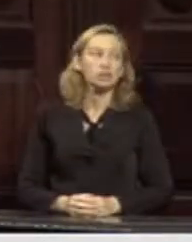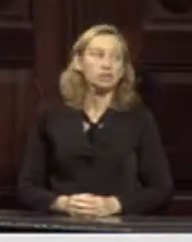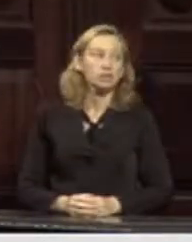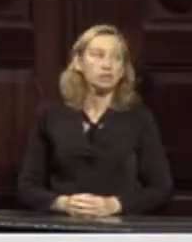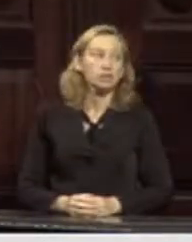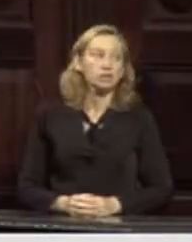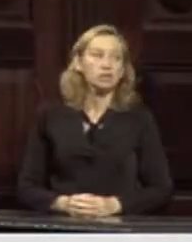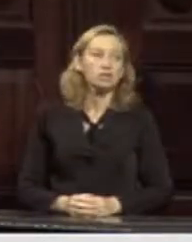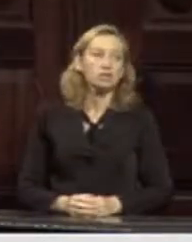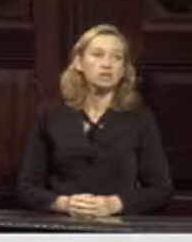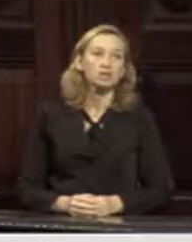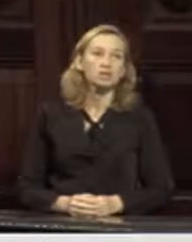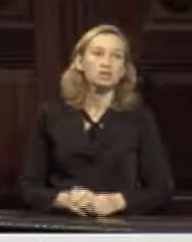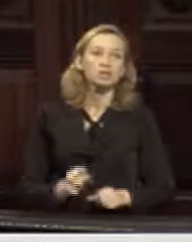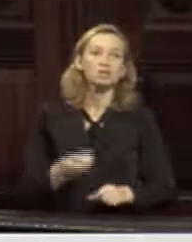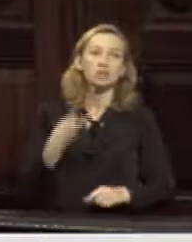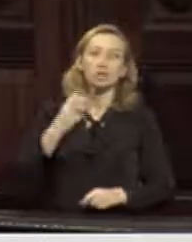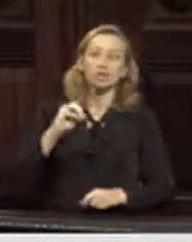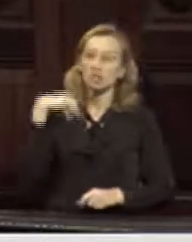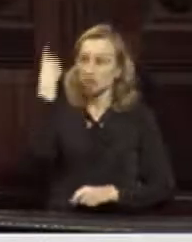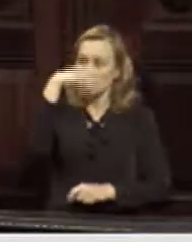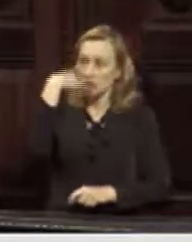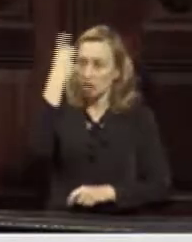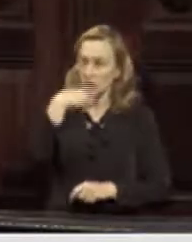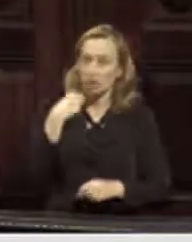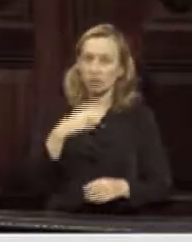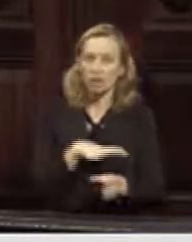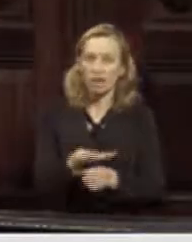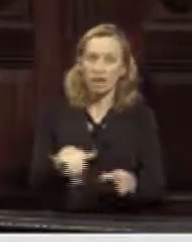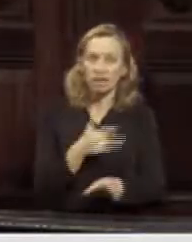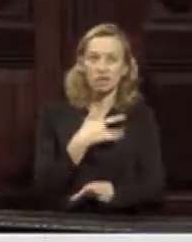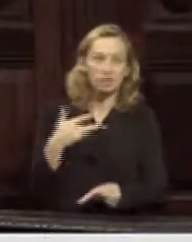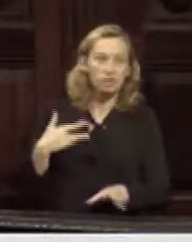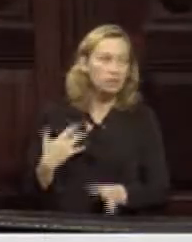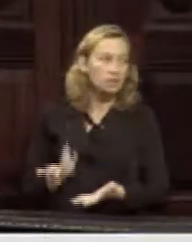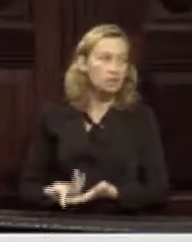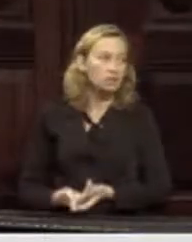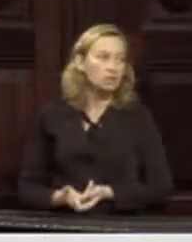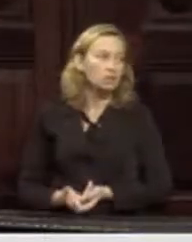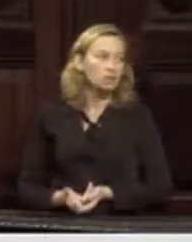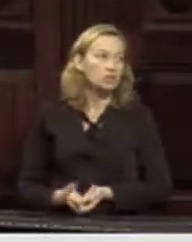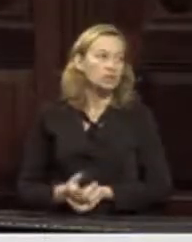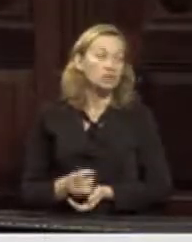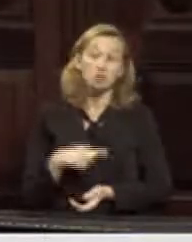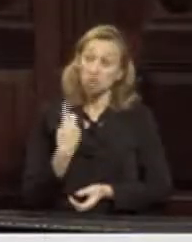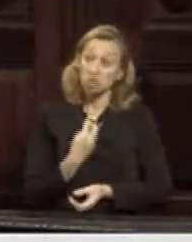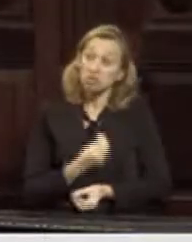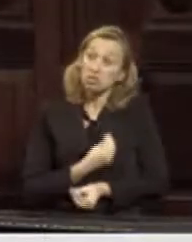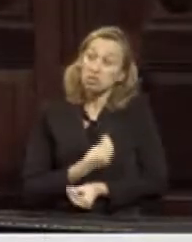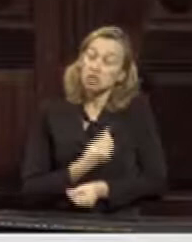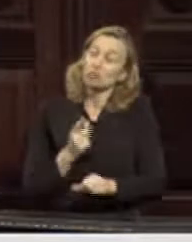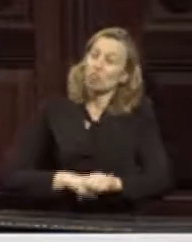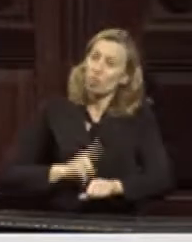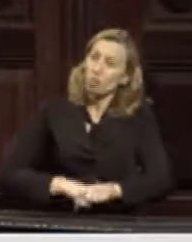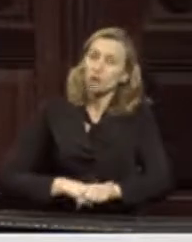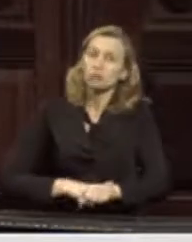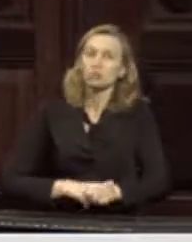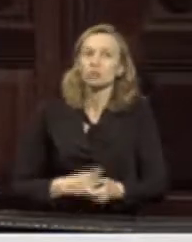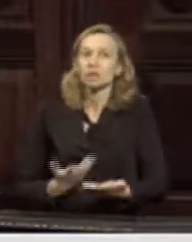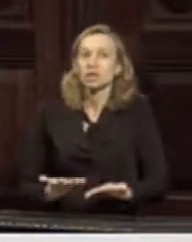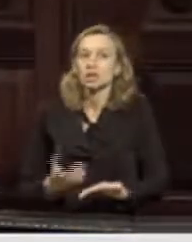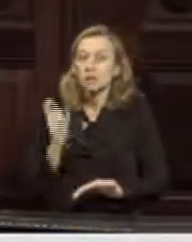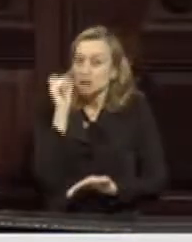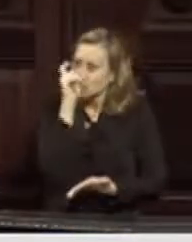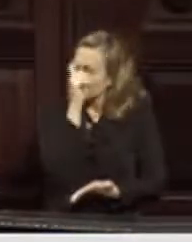Vai ser garantida a jornada de 30 horas para a enfermagem. É claro que estamos vivendo um momento delicado no